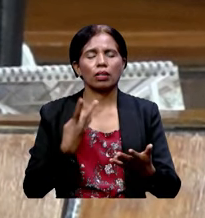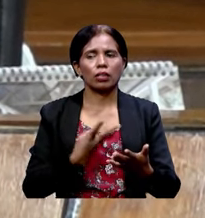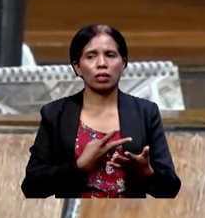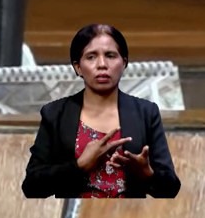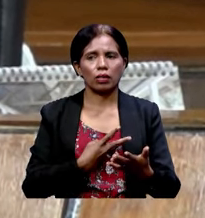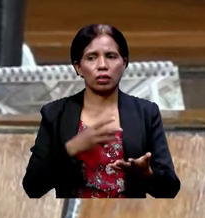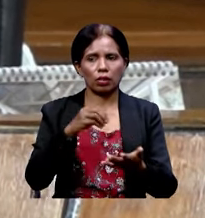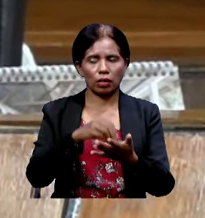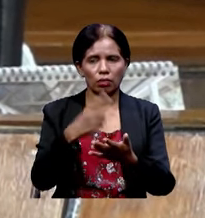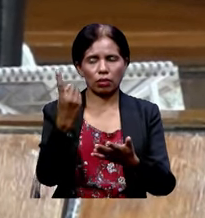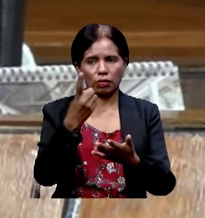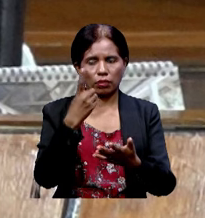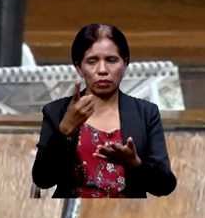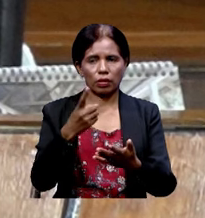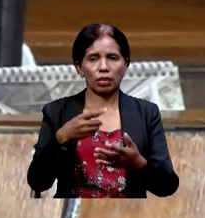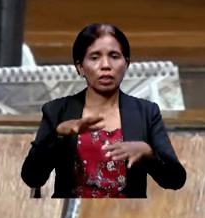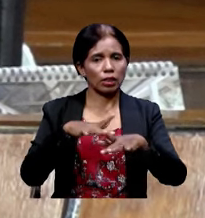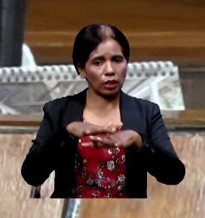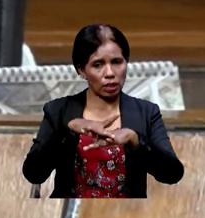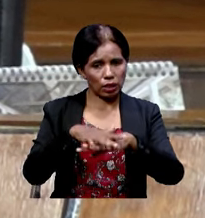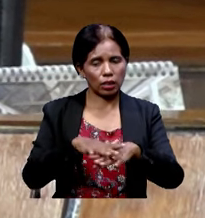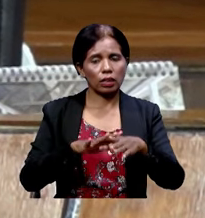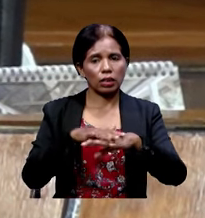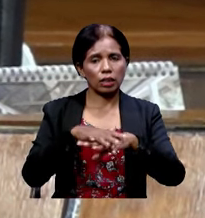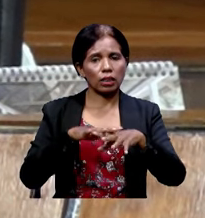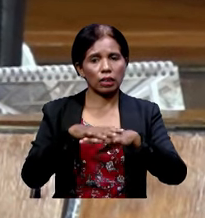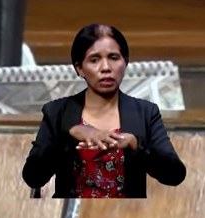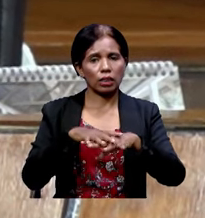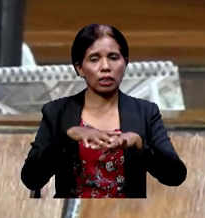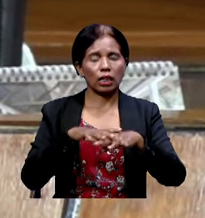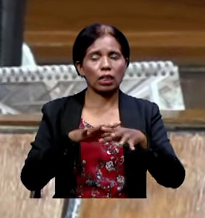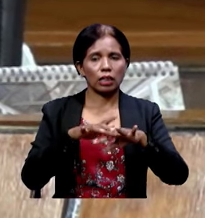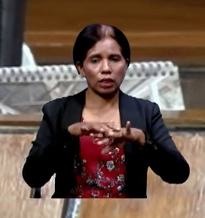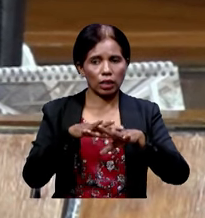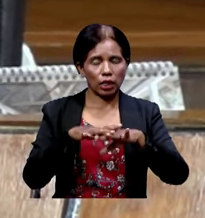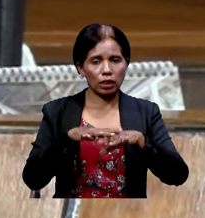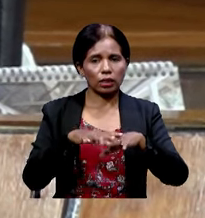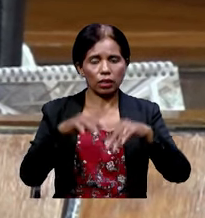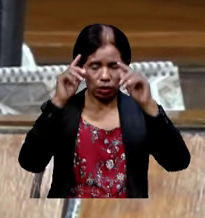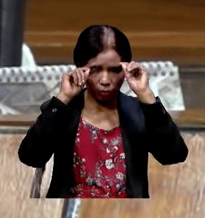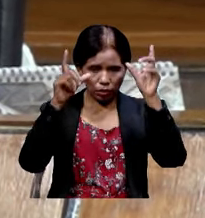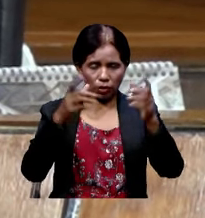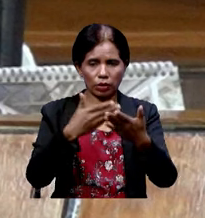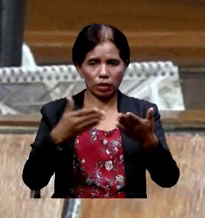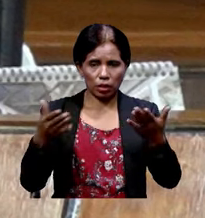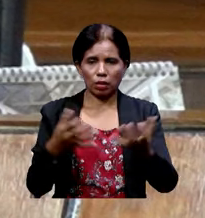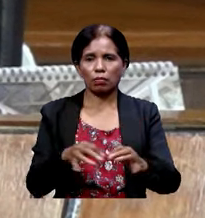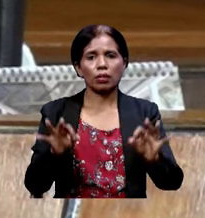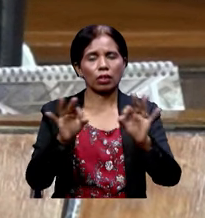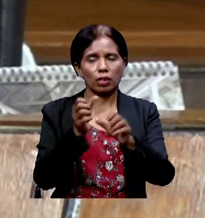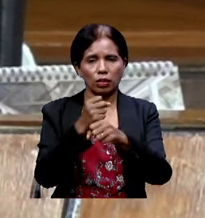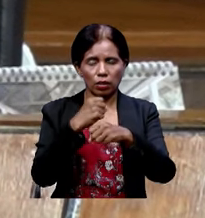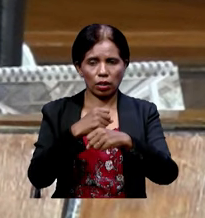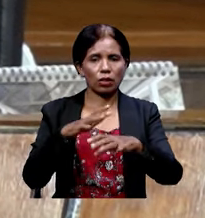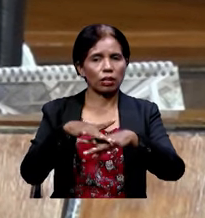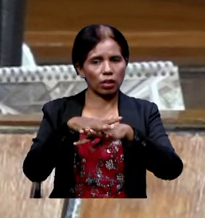prazer na fata em qualidade tais Timornian ho matéria principal da produz tais Timornian na Beca agora